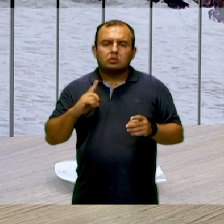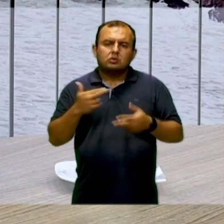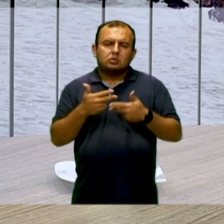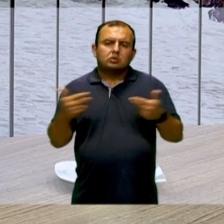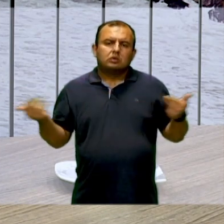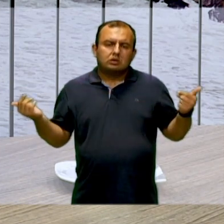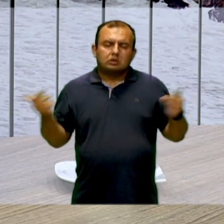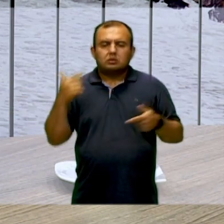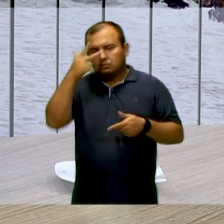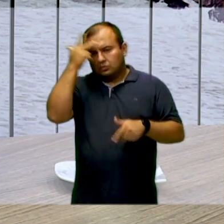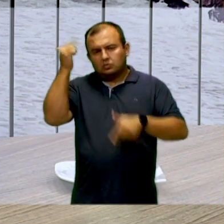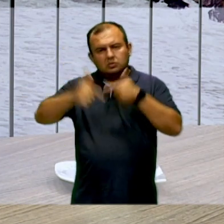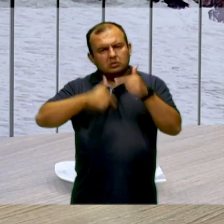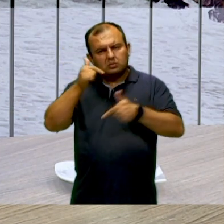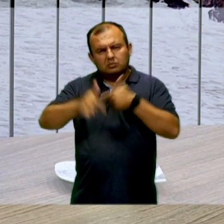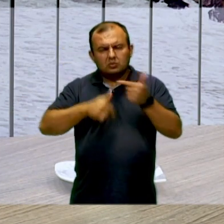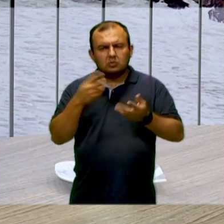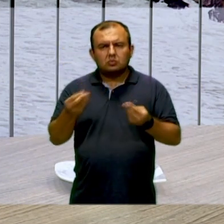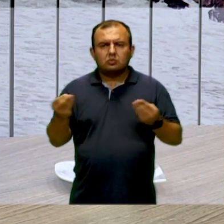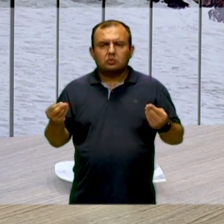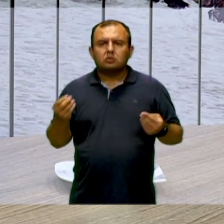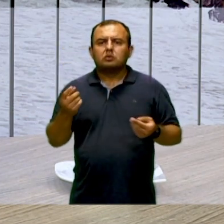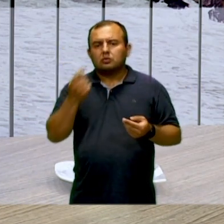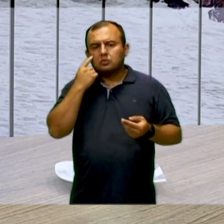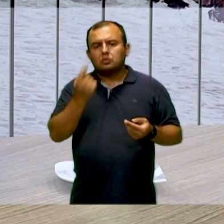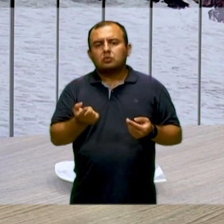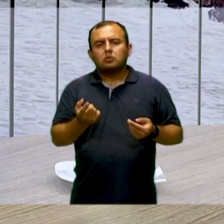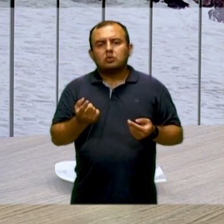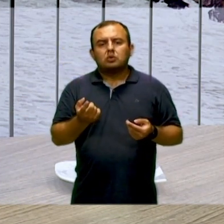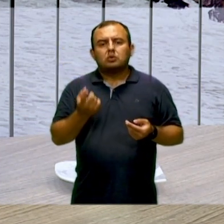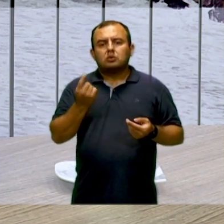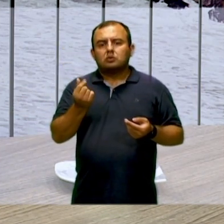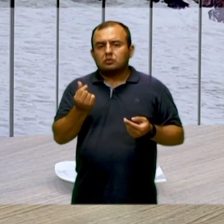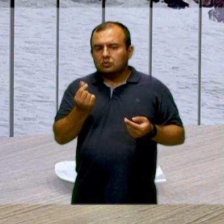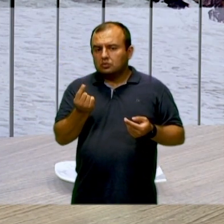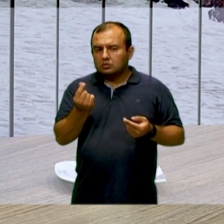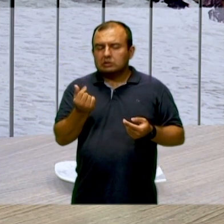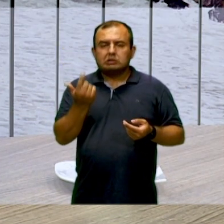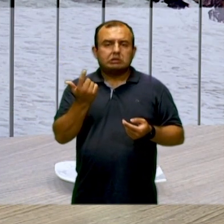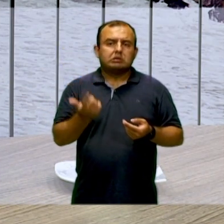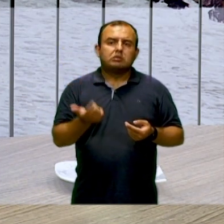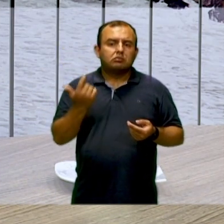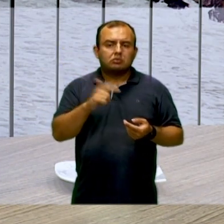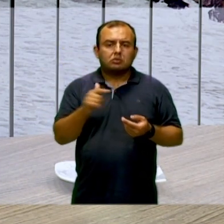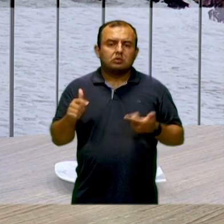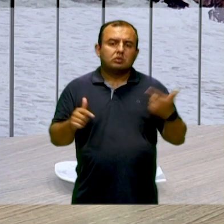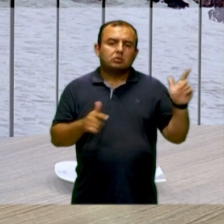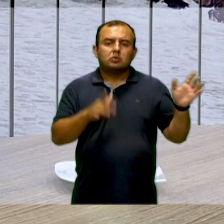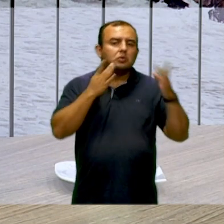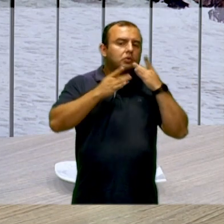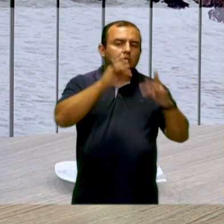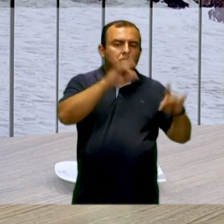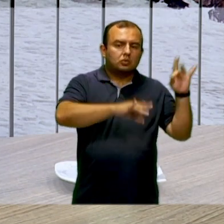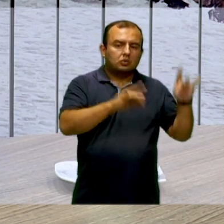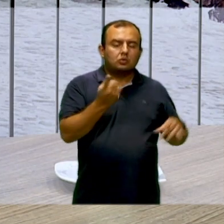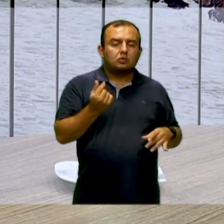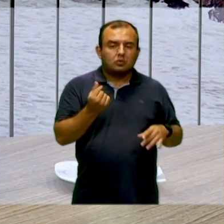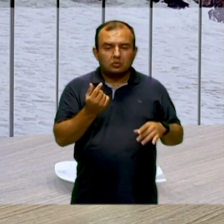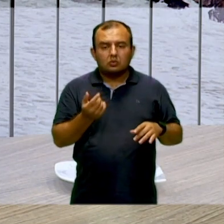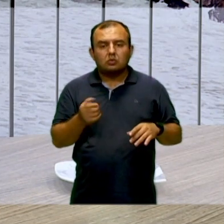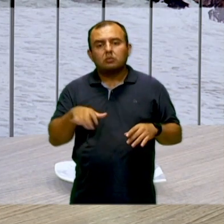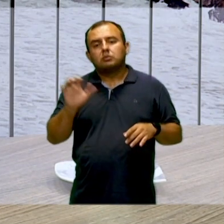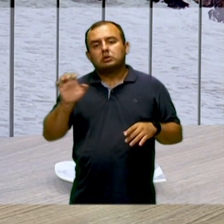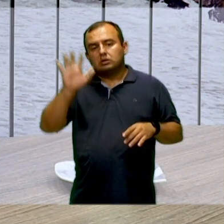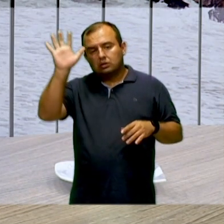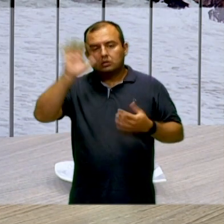as pessoas estão ali, trabalham um monte, mas a gente não vê isso render financeiramente. Porque nos outros teatros, o valor é mais caro,